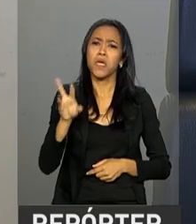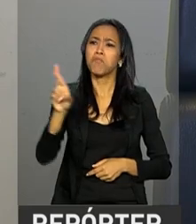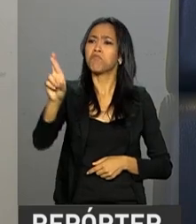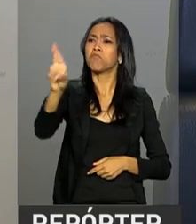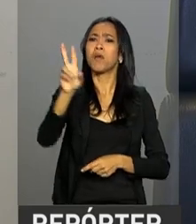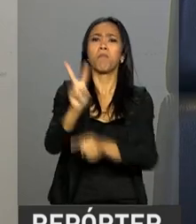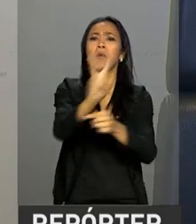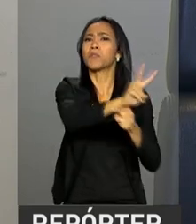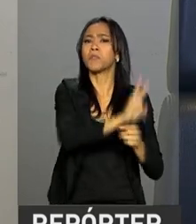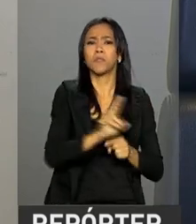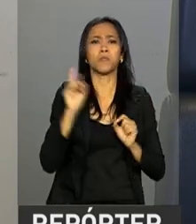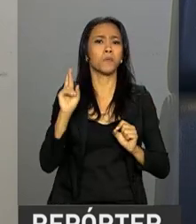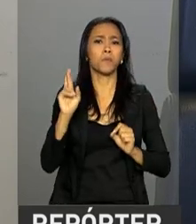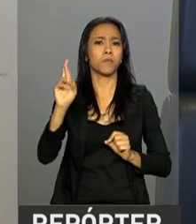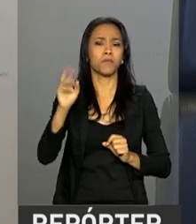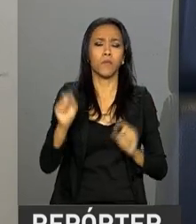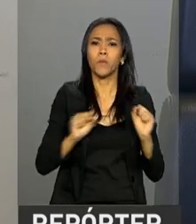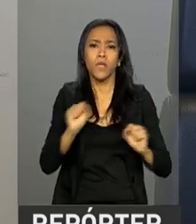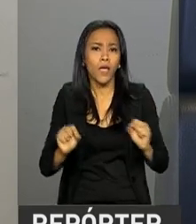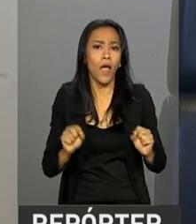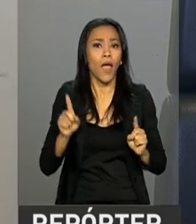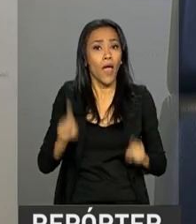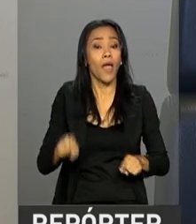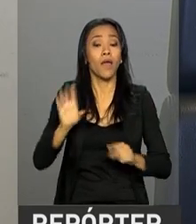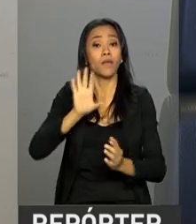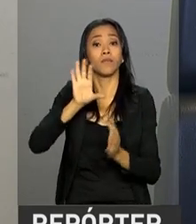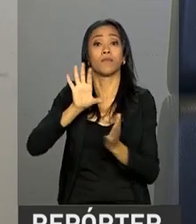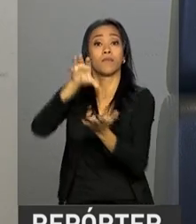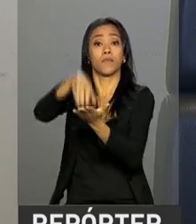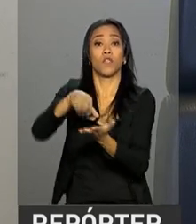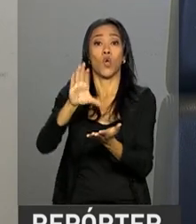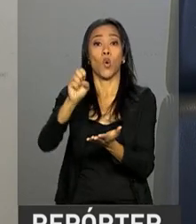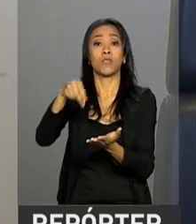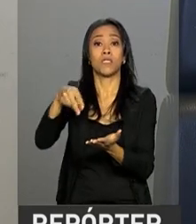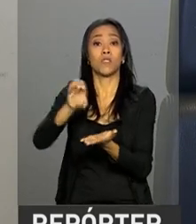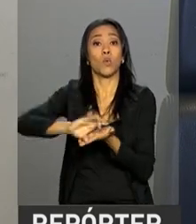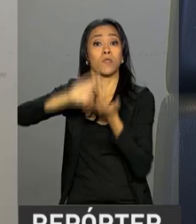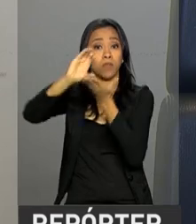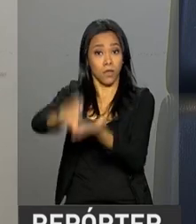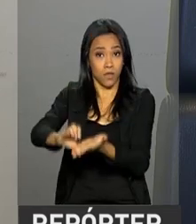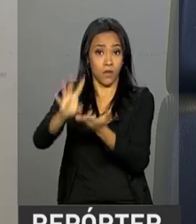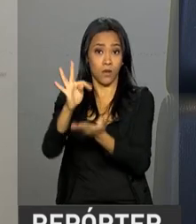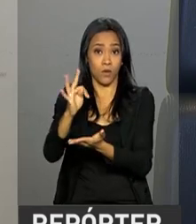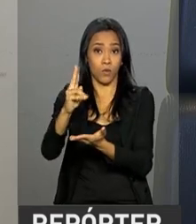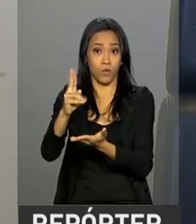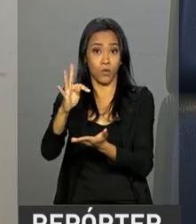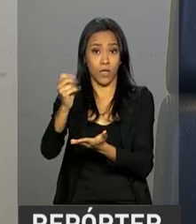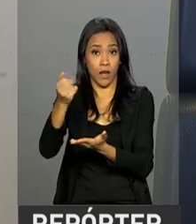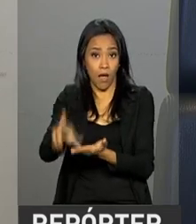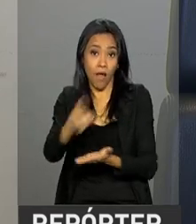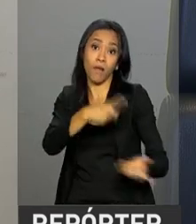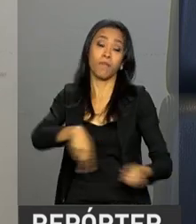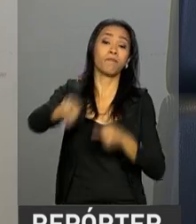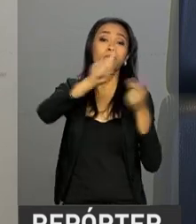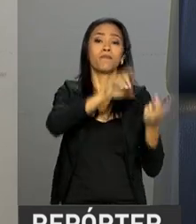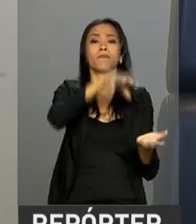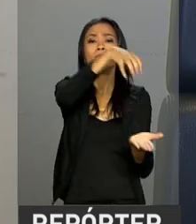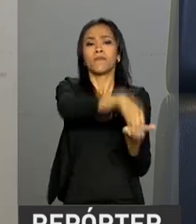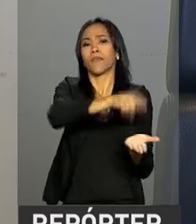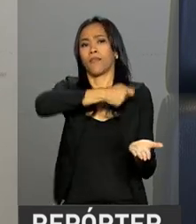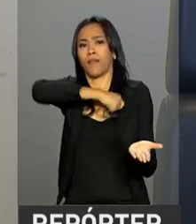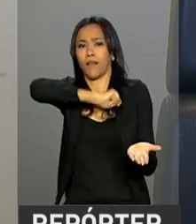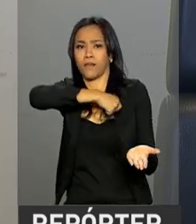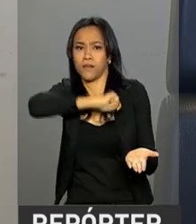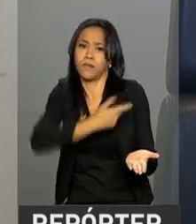a rede de proteção é são os conselhos tutelares as delegacias especializadas e os